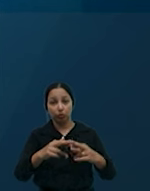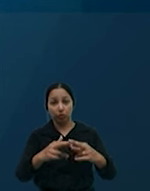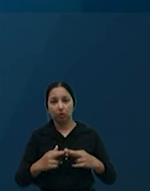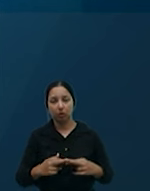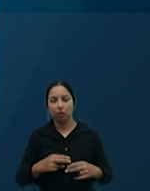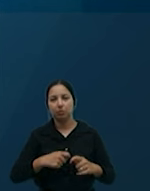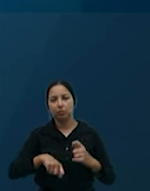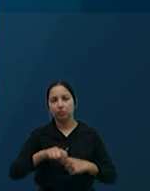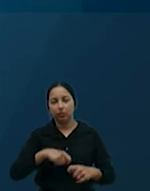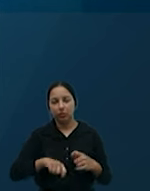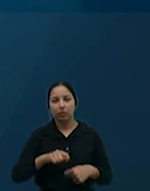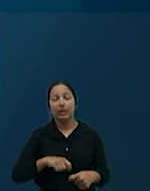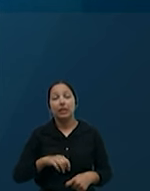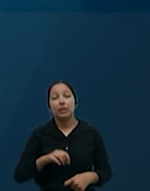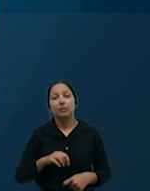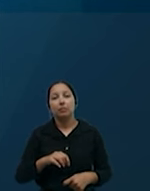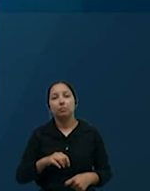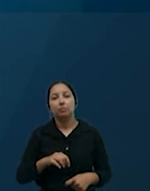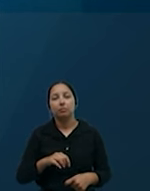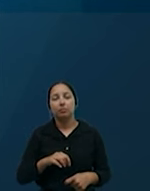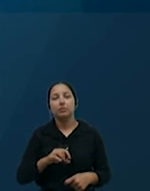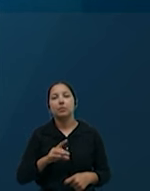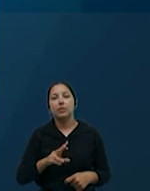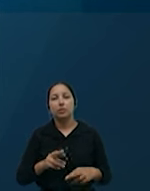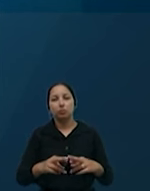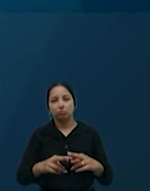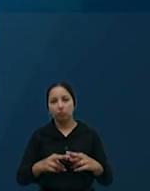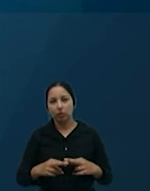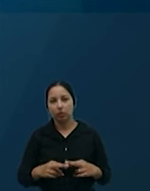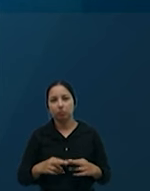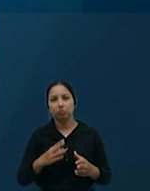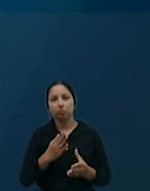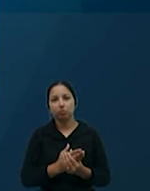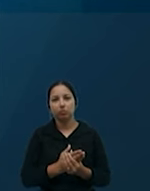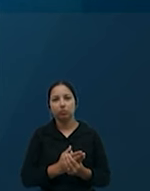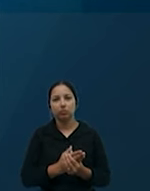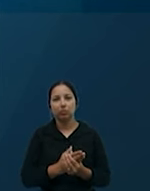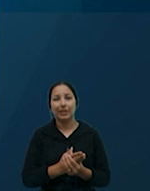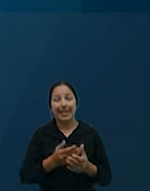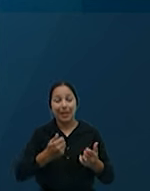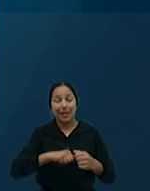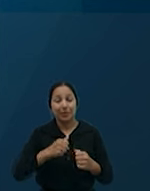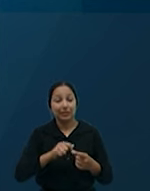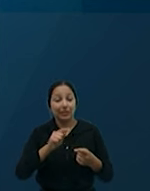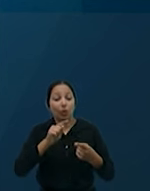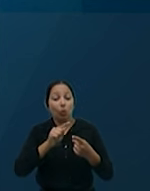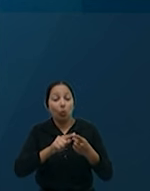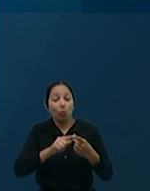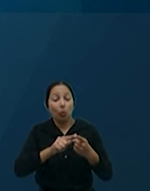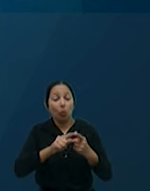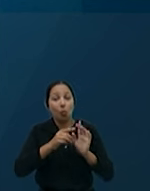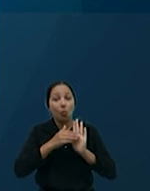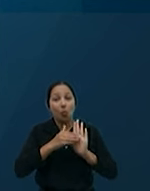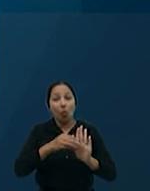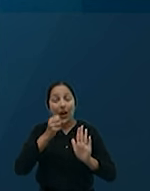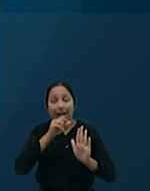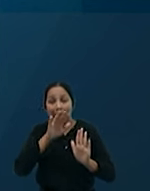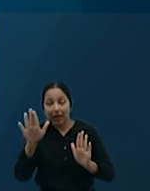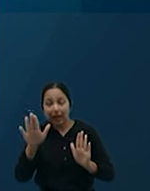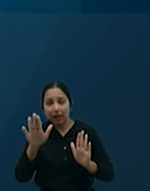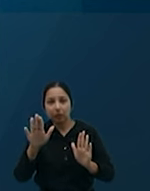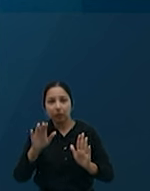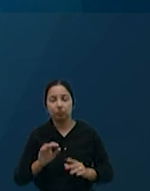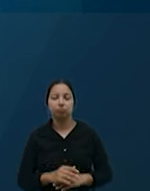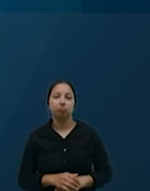administrativo não indique uma circunstância fática que foi alegada pelo leigo pretendente ao benefício. Decisão